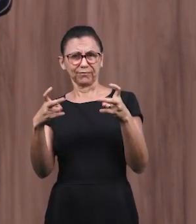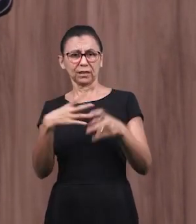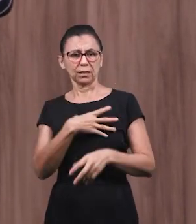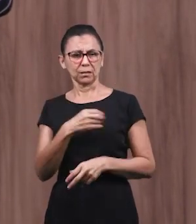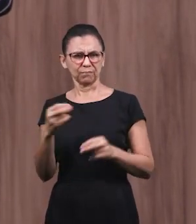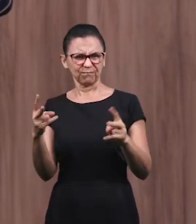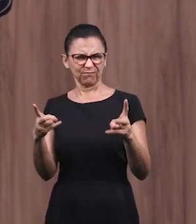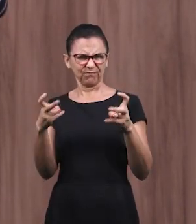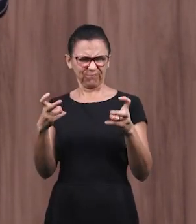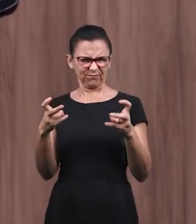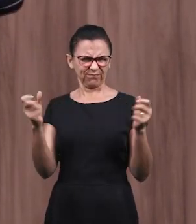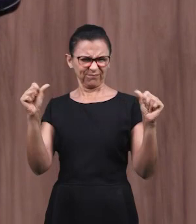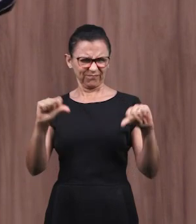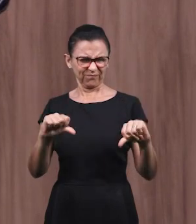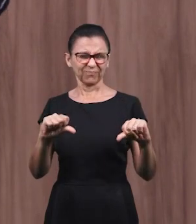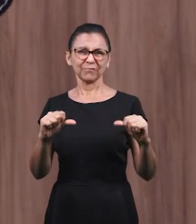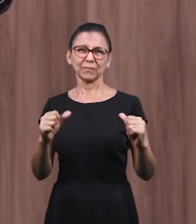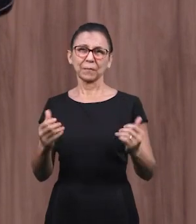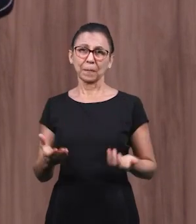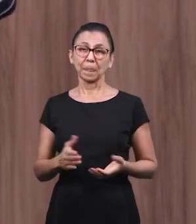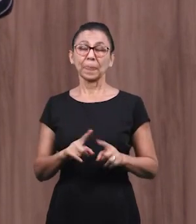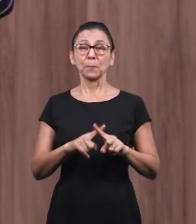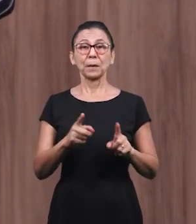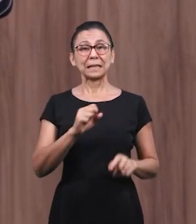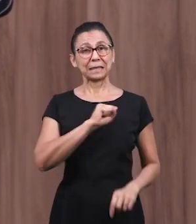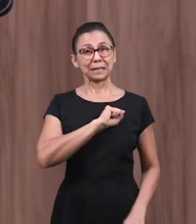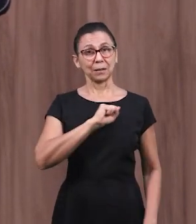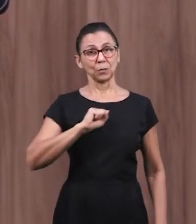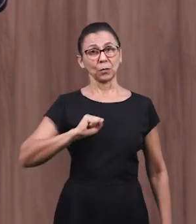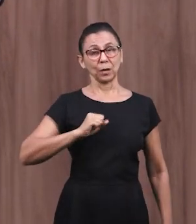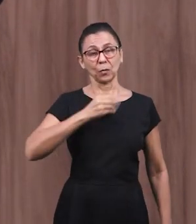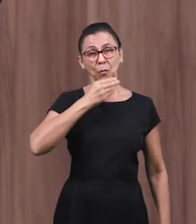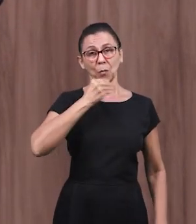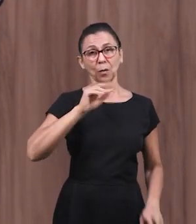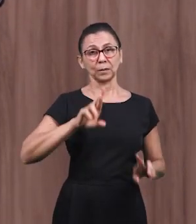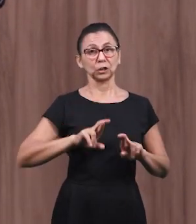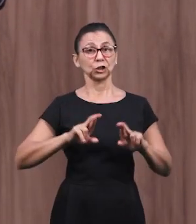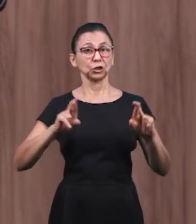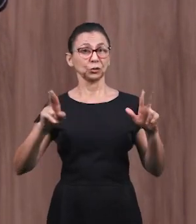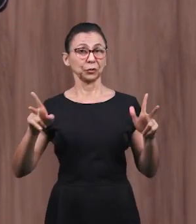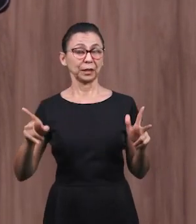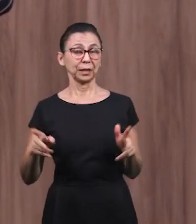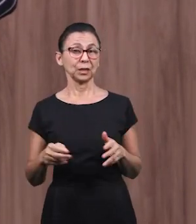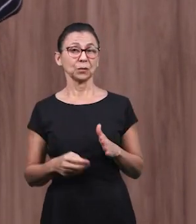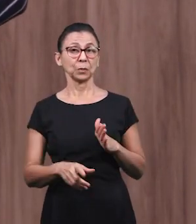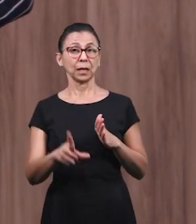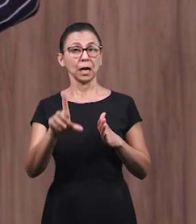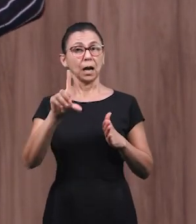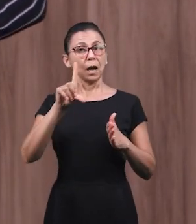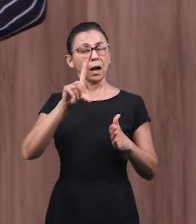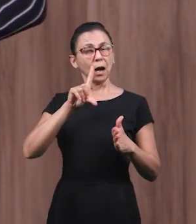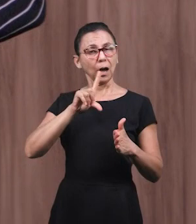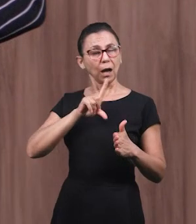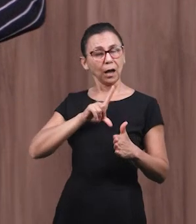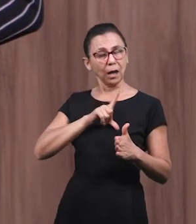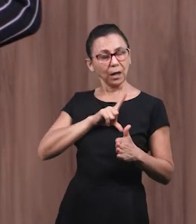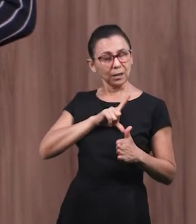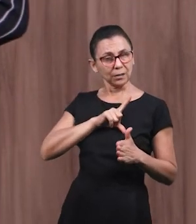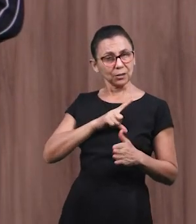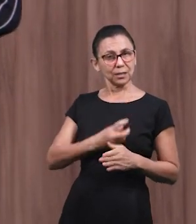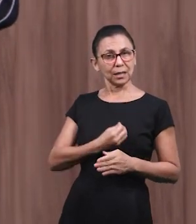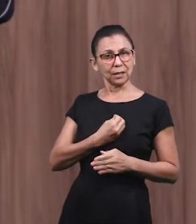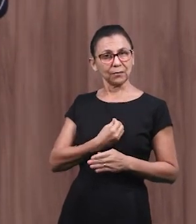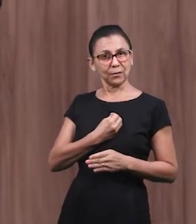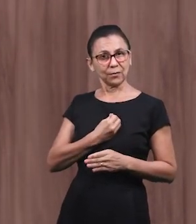O testemunho dessa família era muito diferente da de Samuel. A educação que recebeu antes de ser entregue para viver